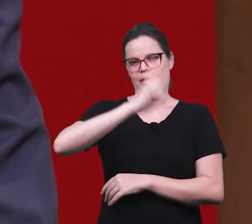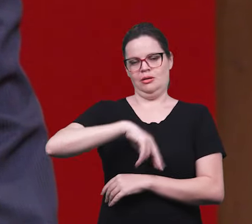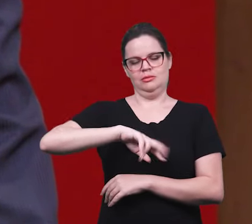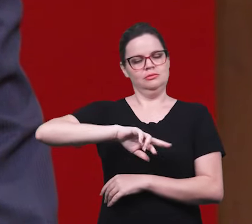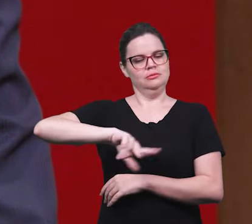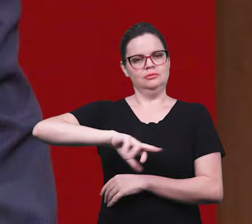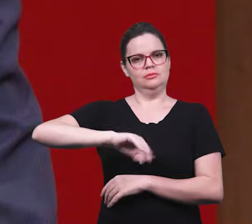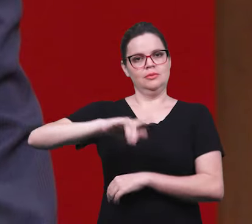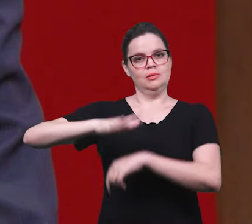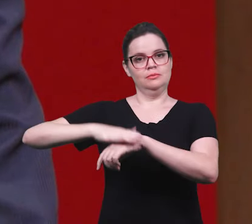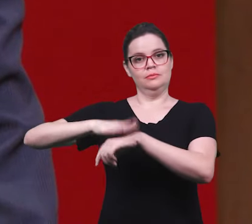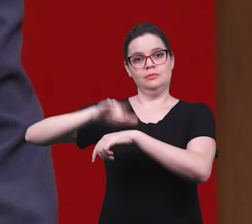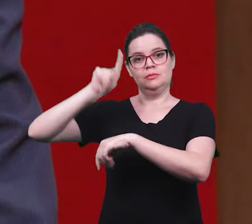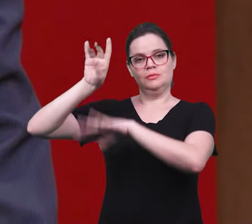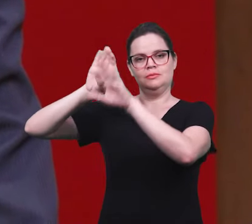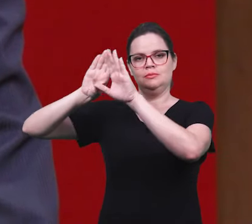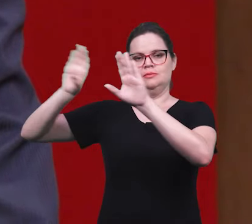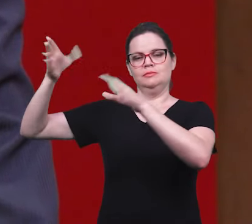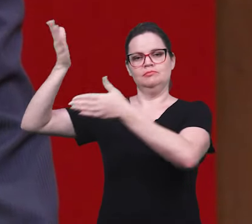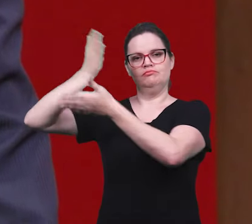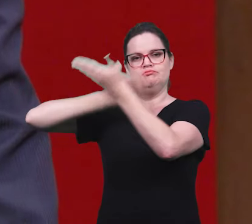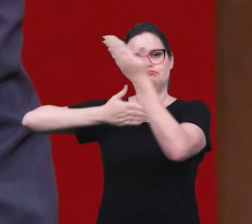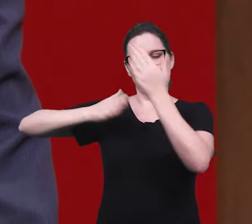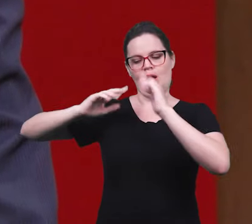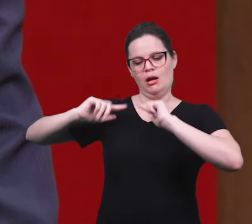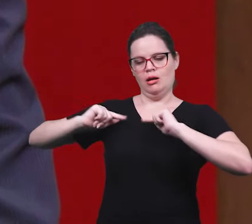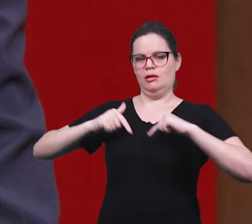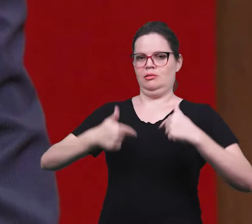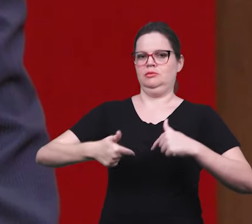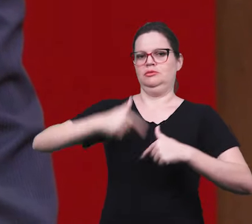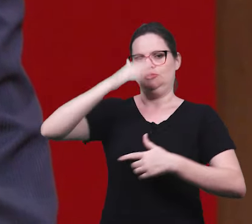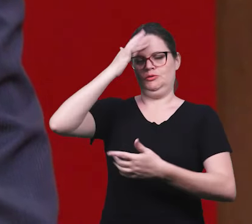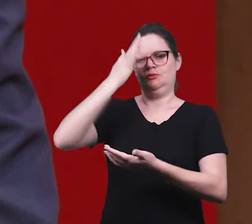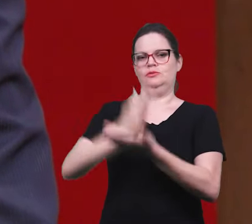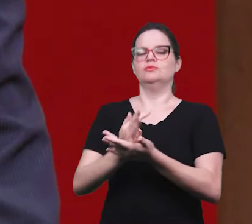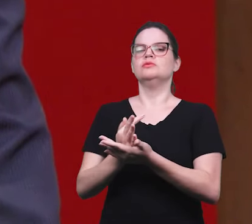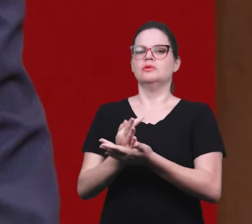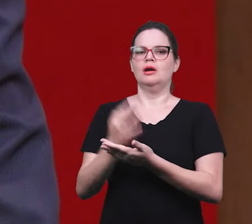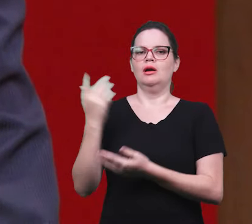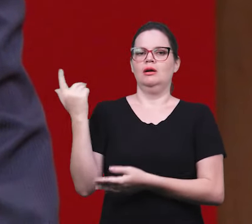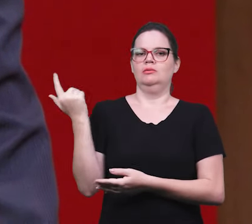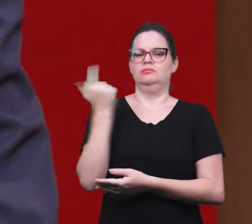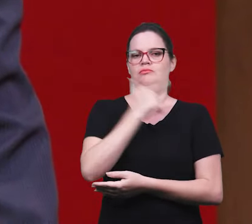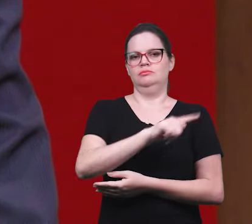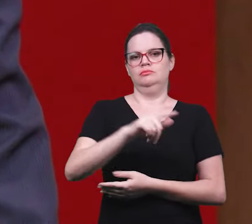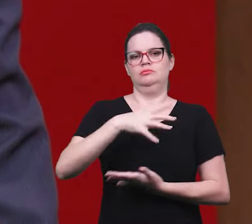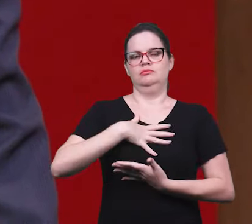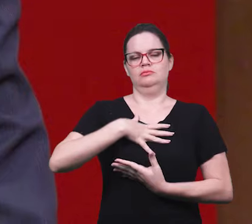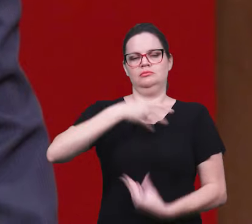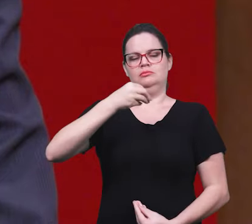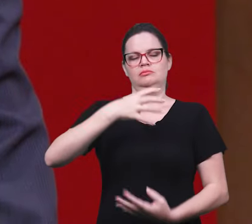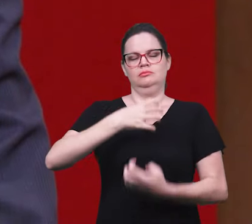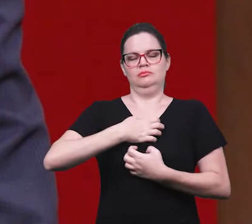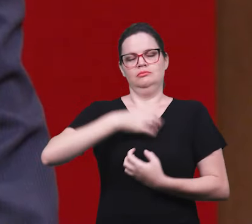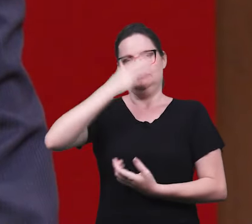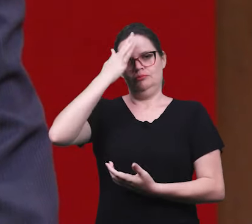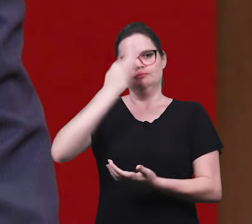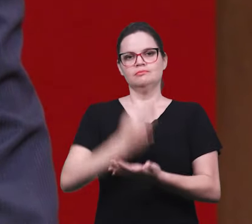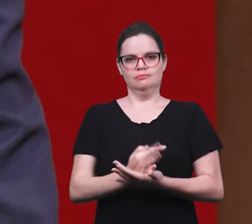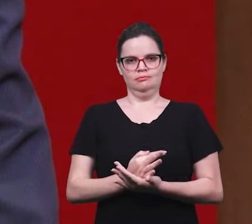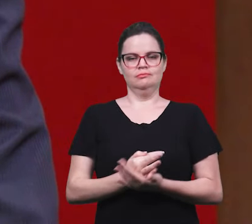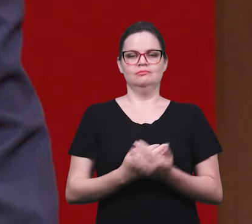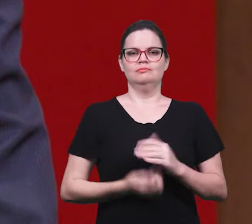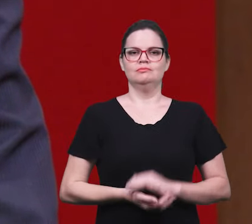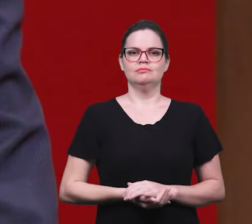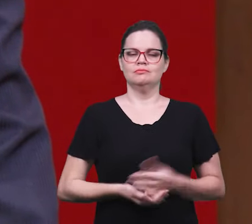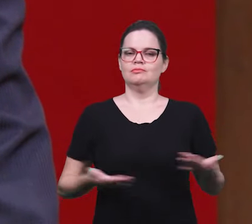ação que vem da parte do Senhor, atingindo, alcançando a alma do homem. E nós